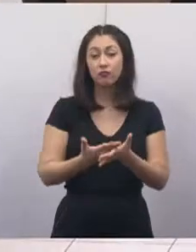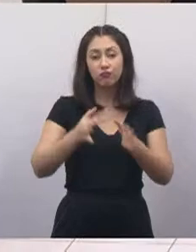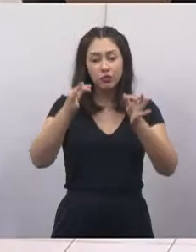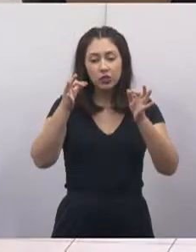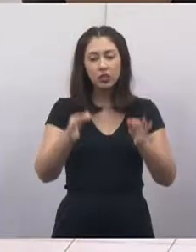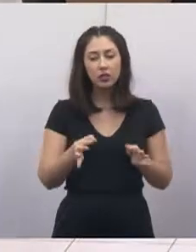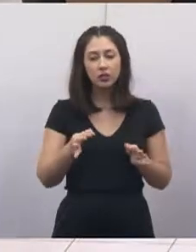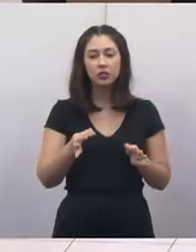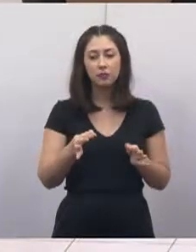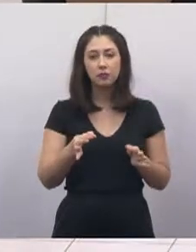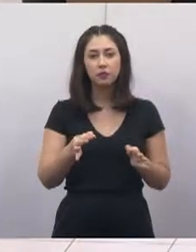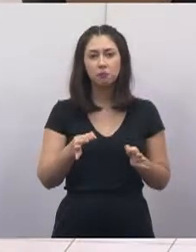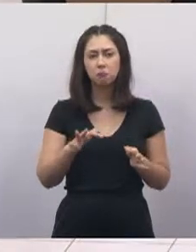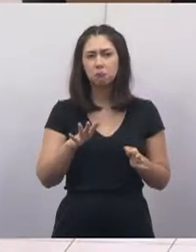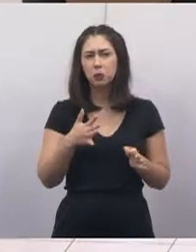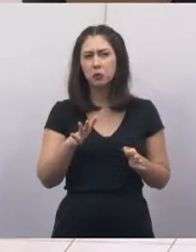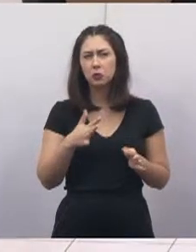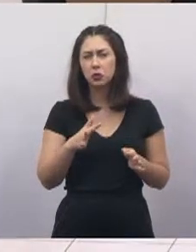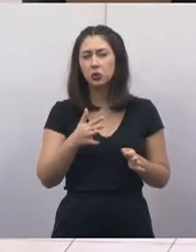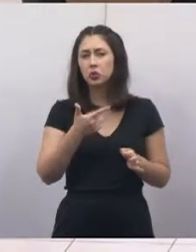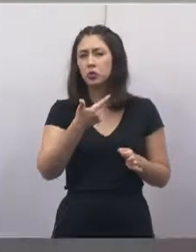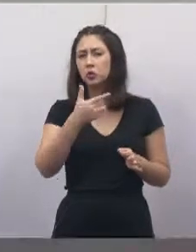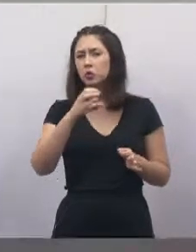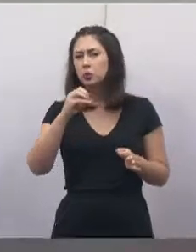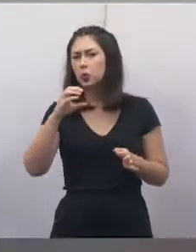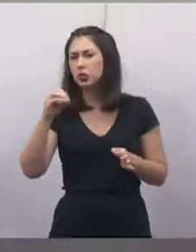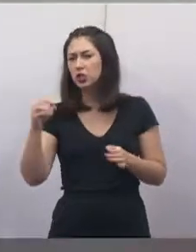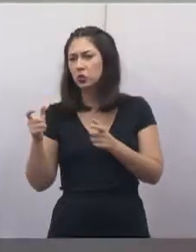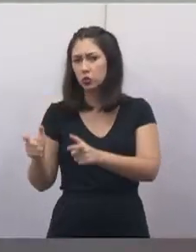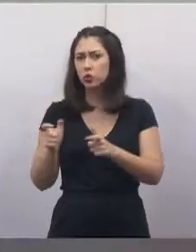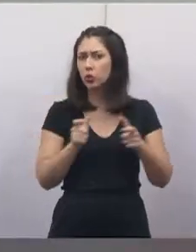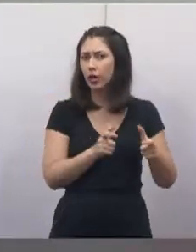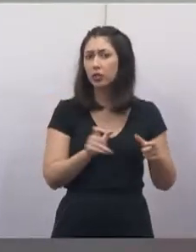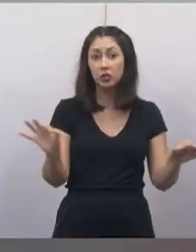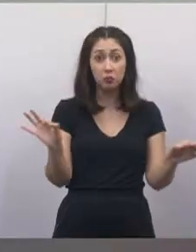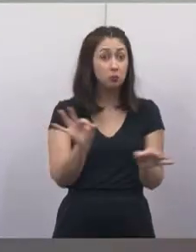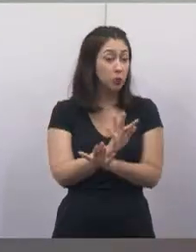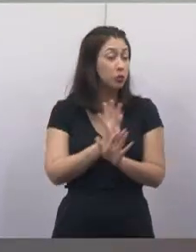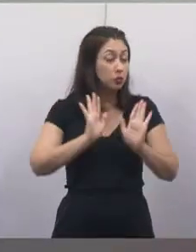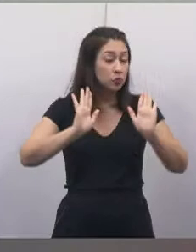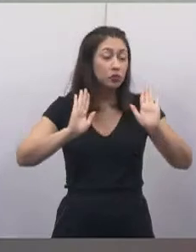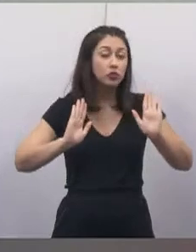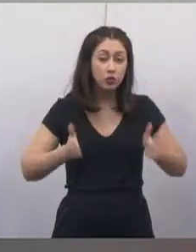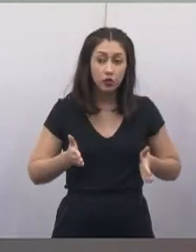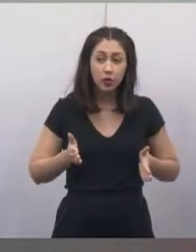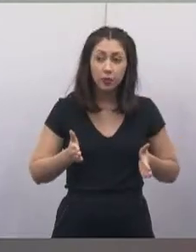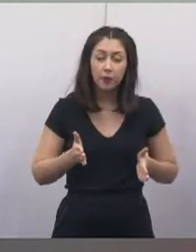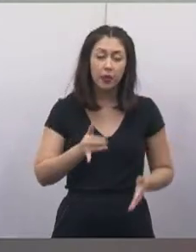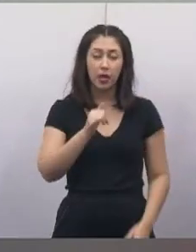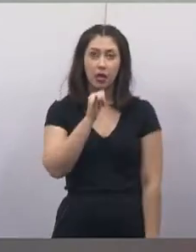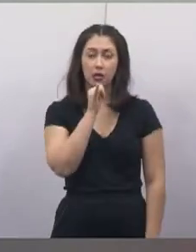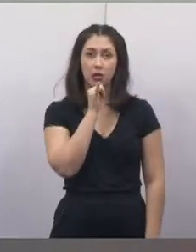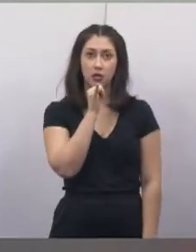que mais de 200 pontos de rebaixamento de guia foram feitos na cidade. Cito o exemplo